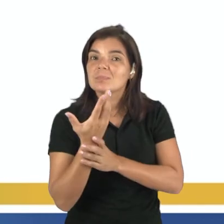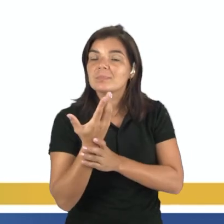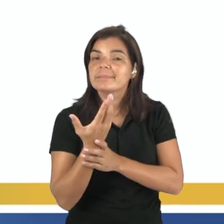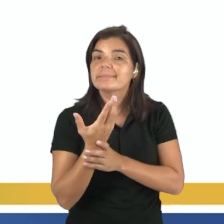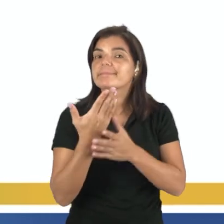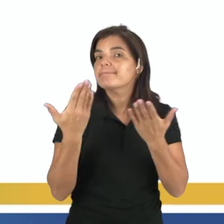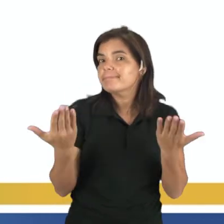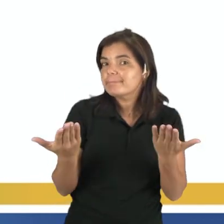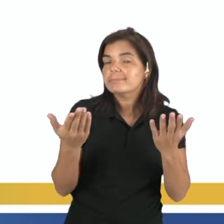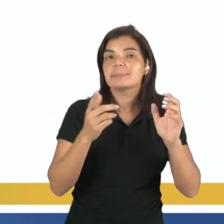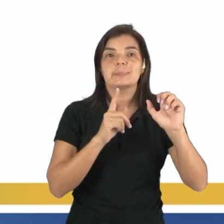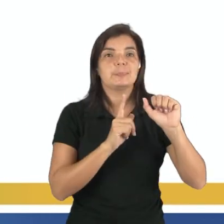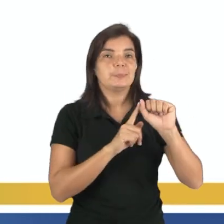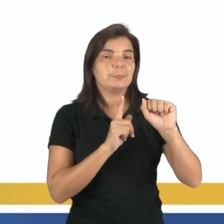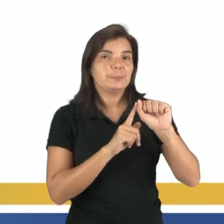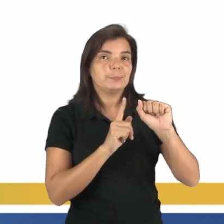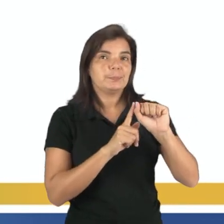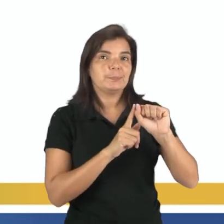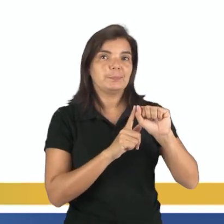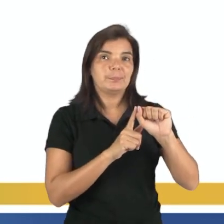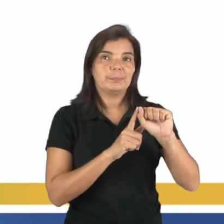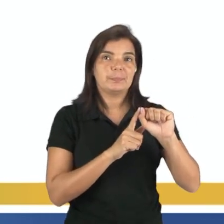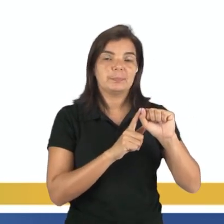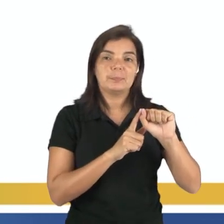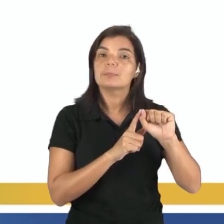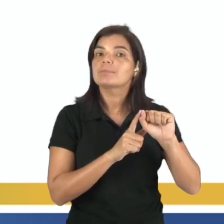ele é classificado como que tipo de processo?